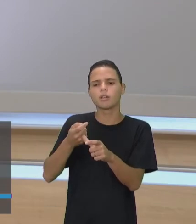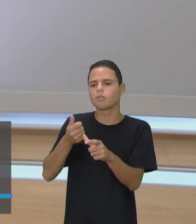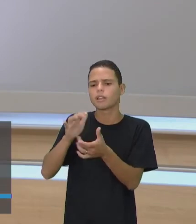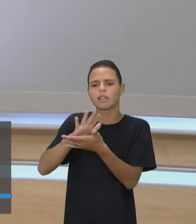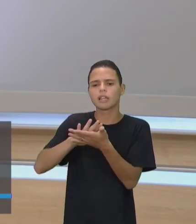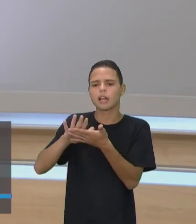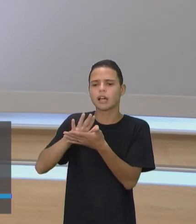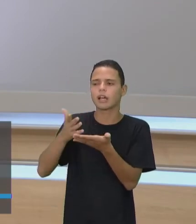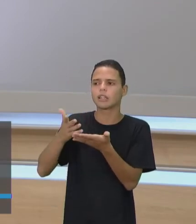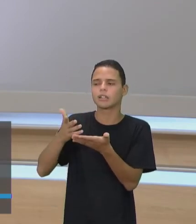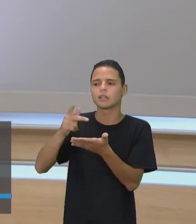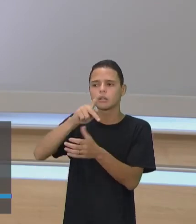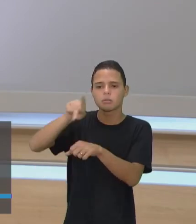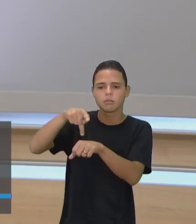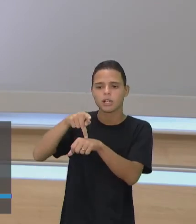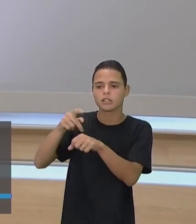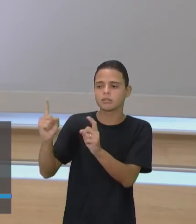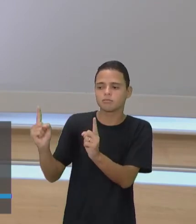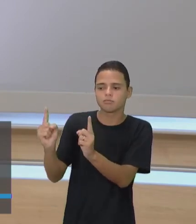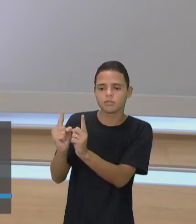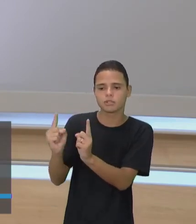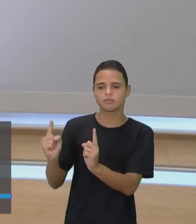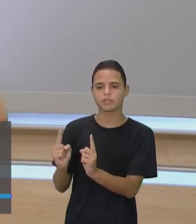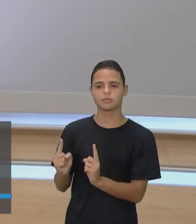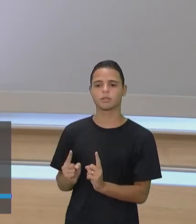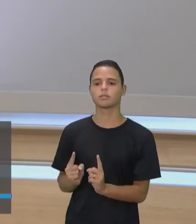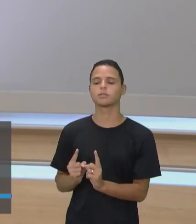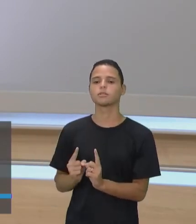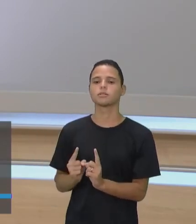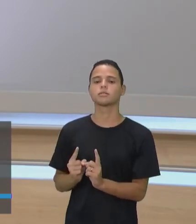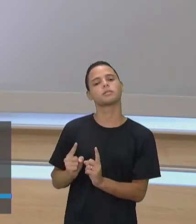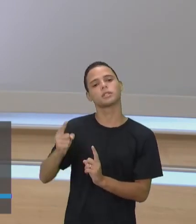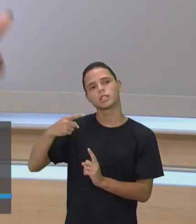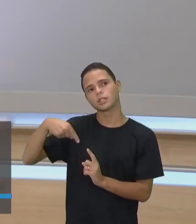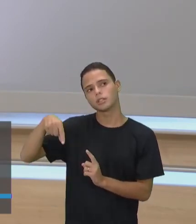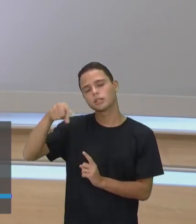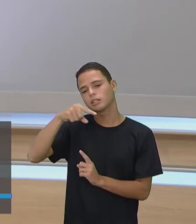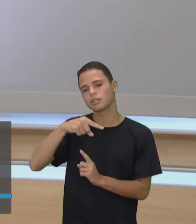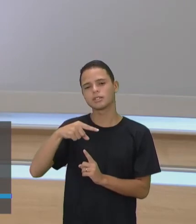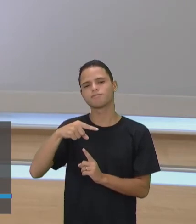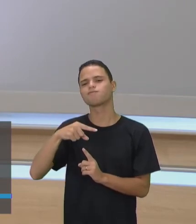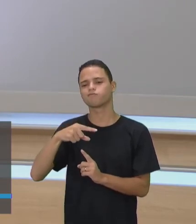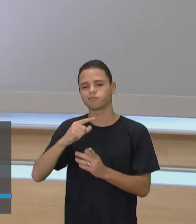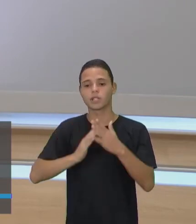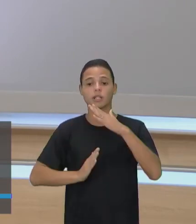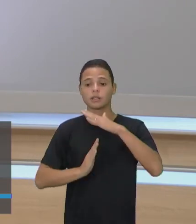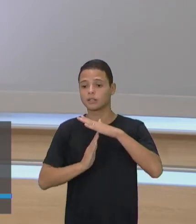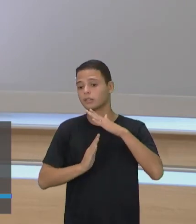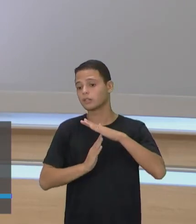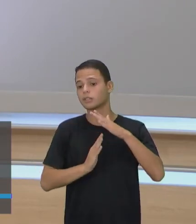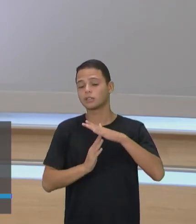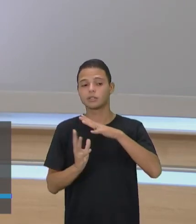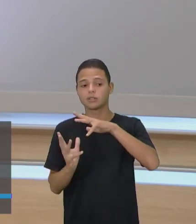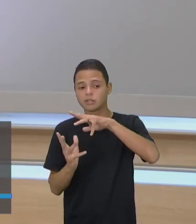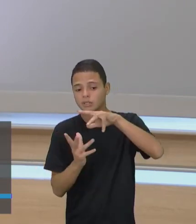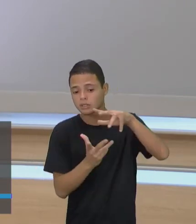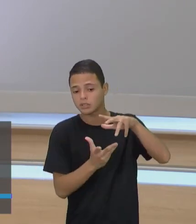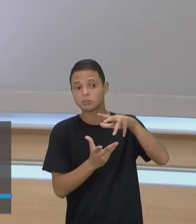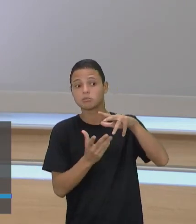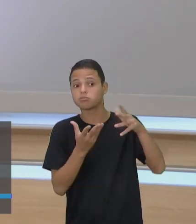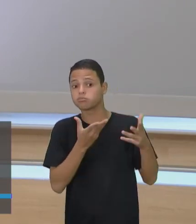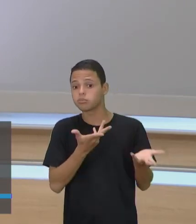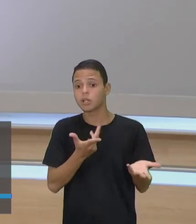Então, a gente já está hackeando porque, em parte, a gente está sobrecarregando o mundo. Então, se a gente entender